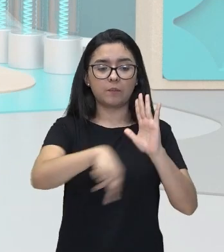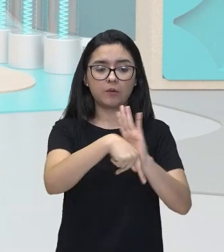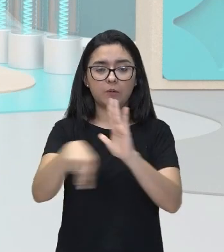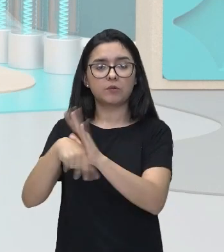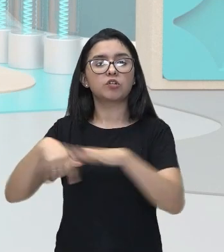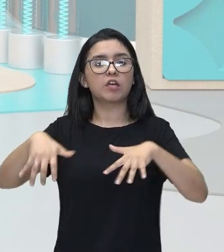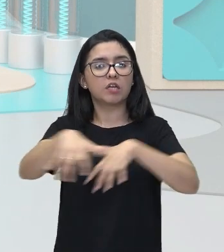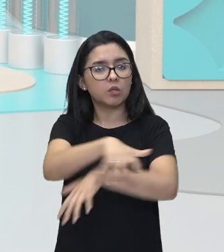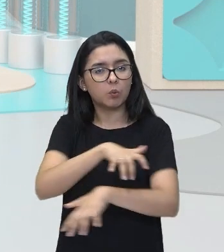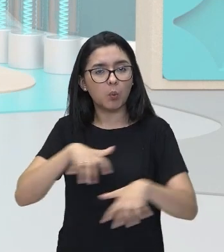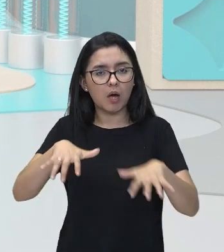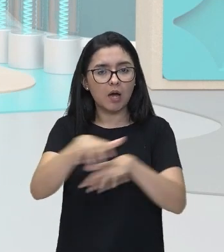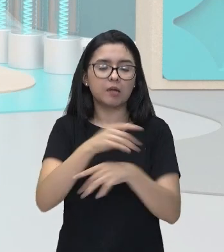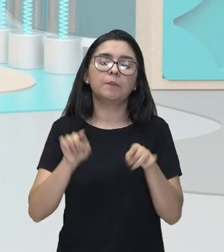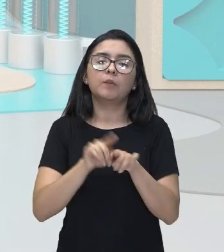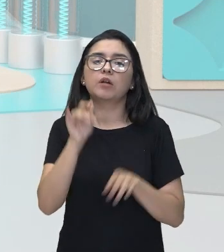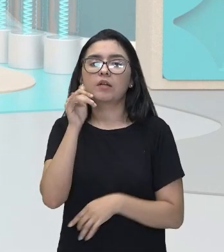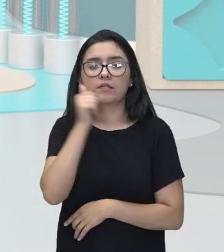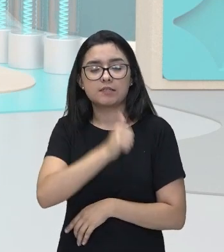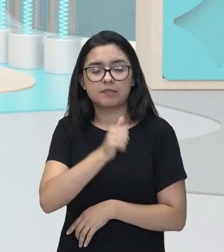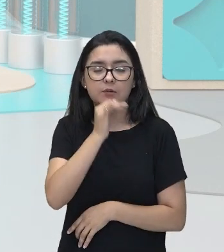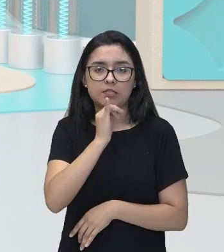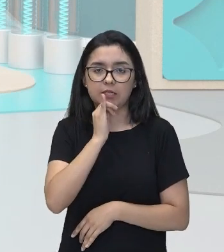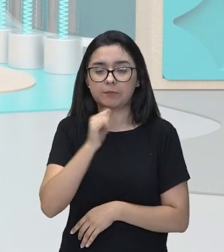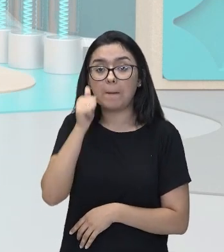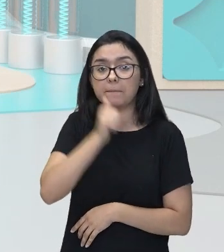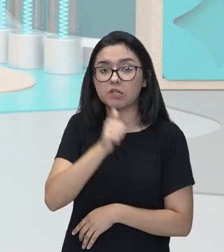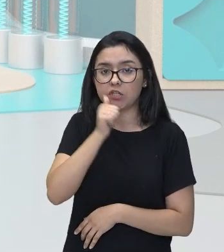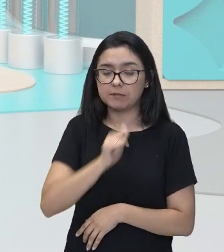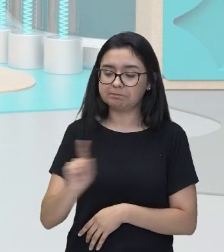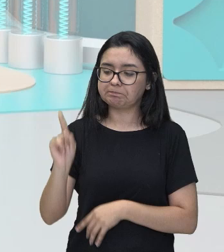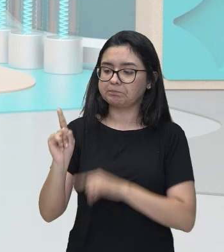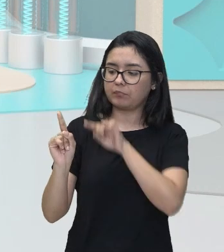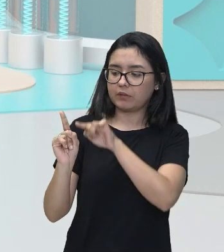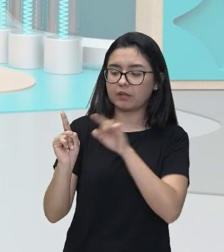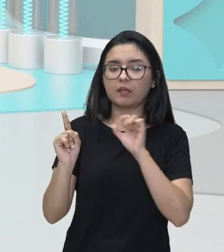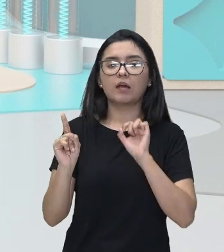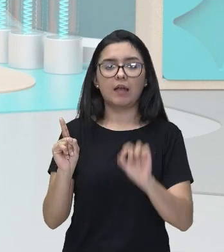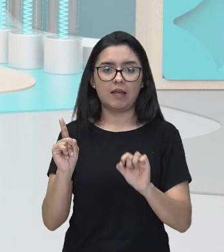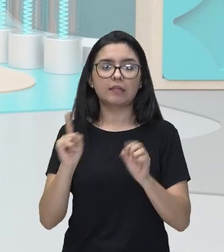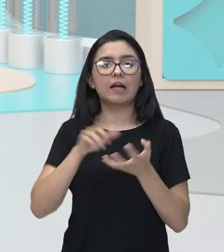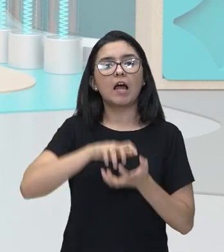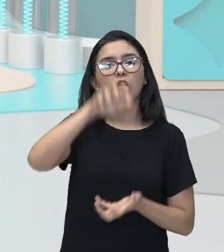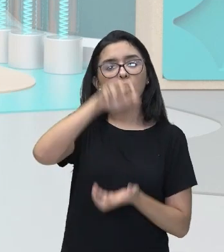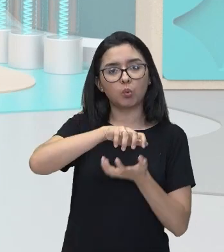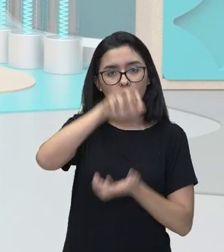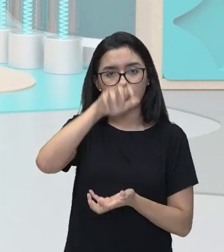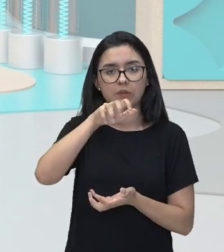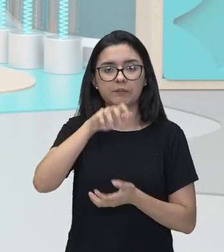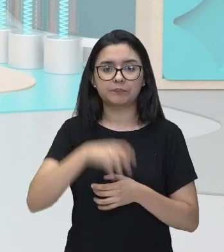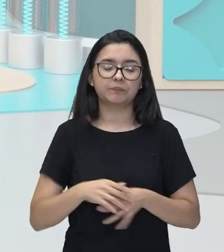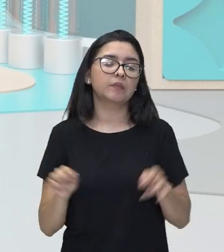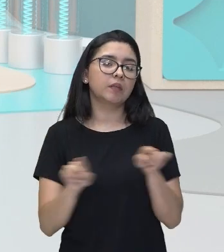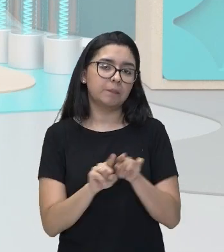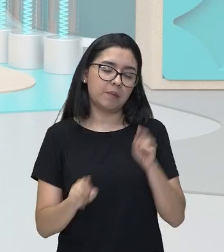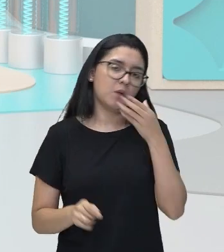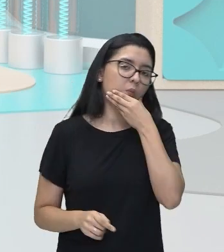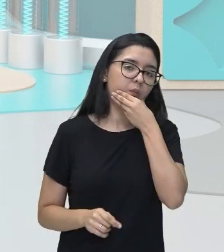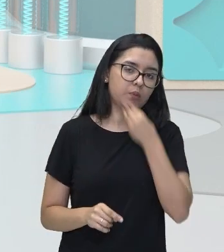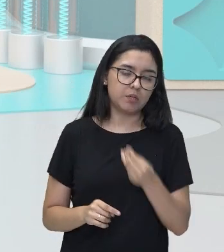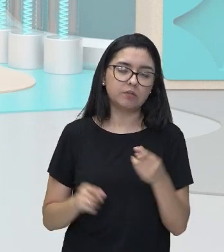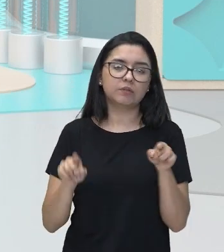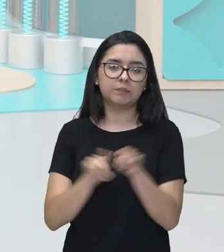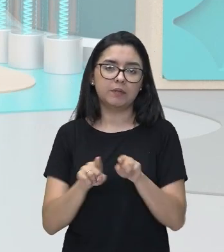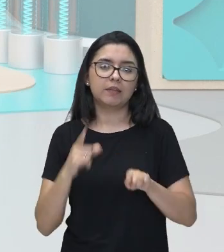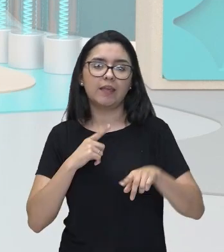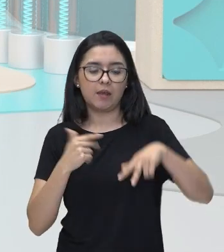Por exemplo, da menina que se torna adulta, ou seja, moça, do menino também. Então, cada etnia